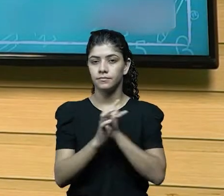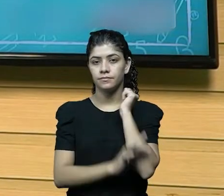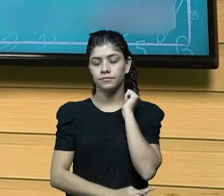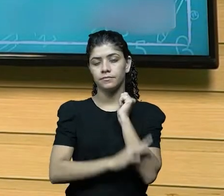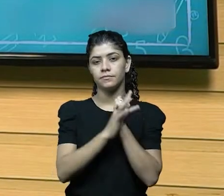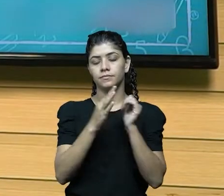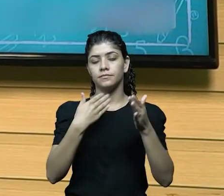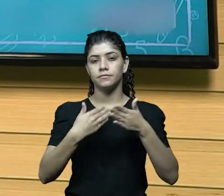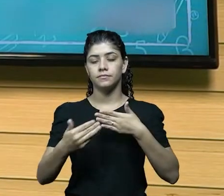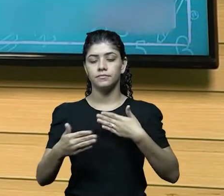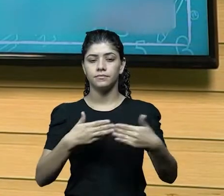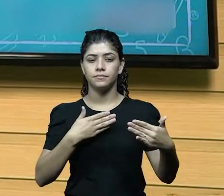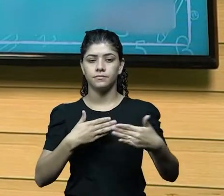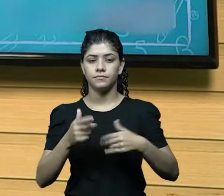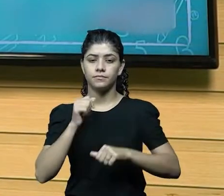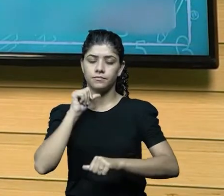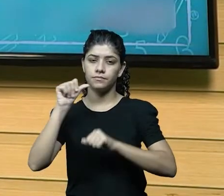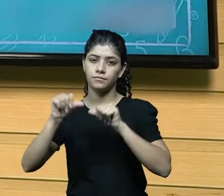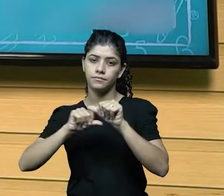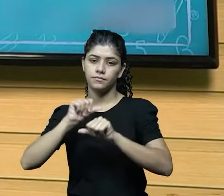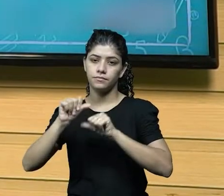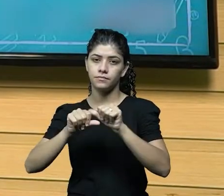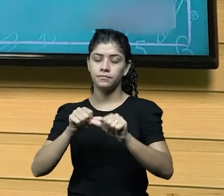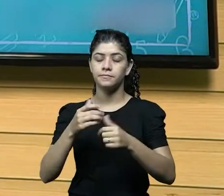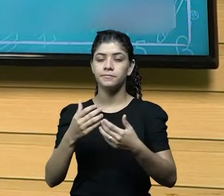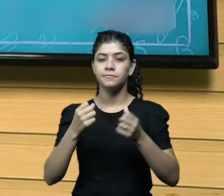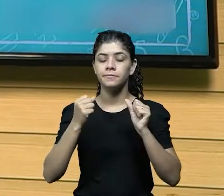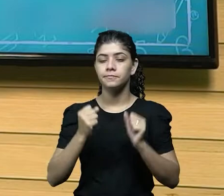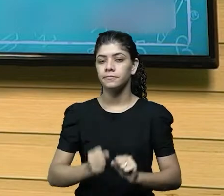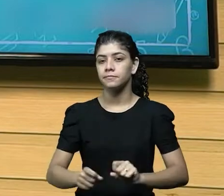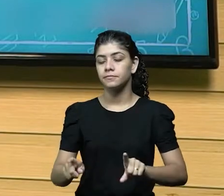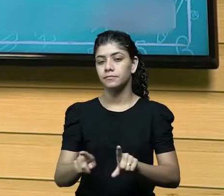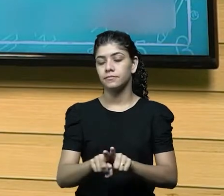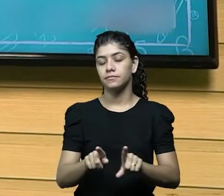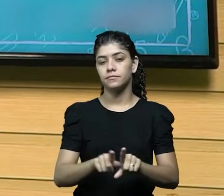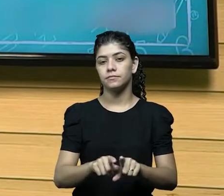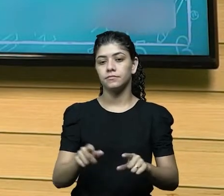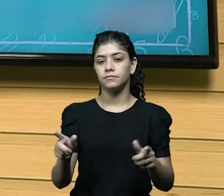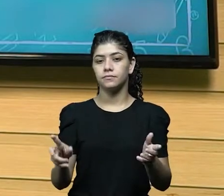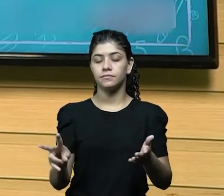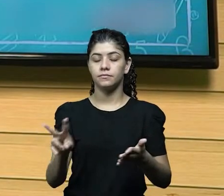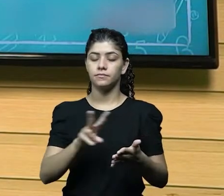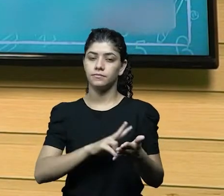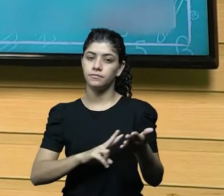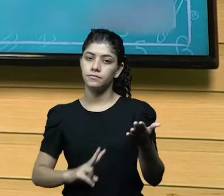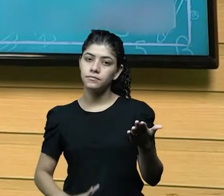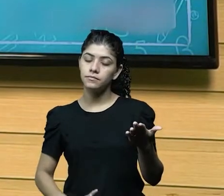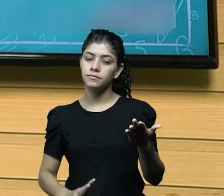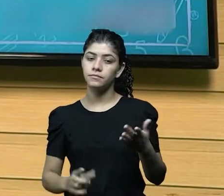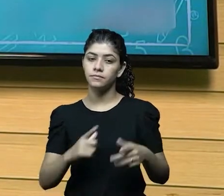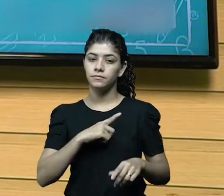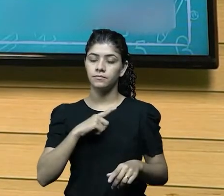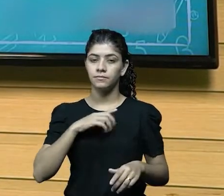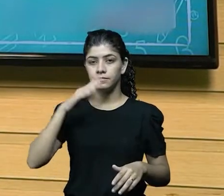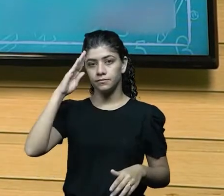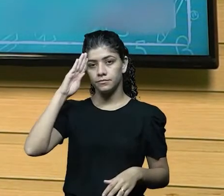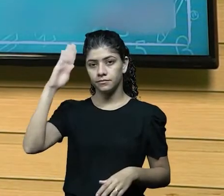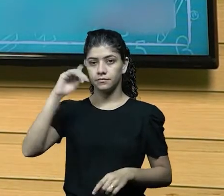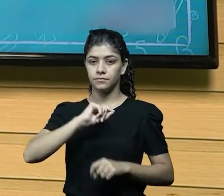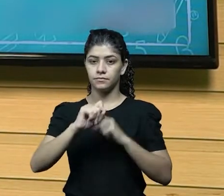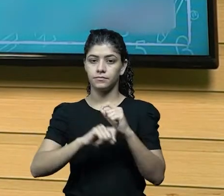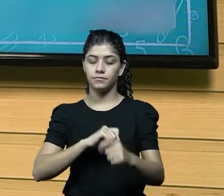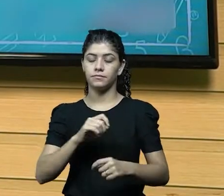e qualquer mudançazinha no ambiente pode afetar a leitura de uma medida, principalmente uma